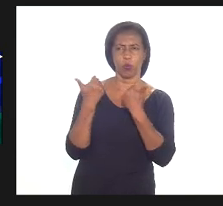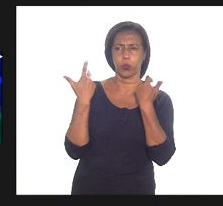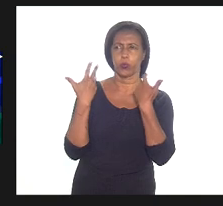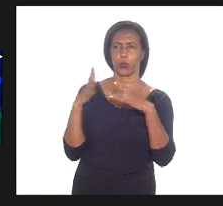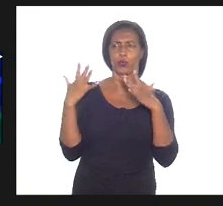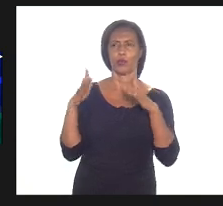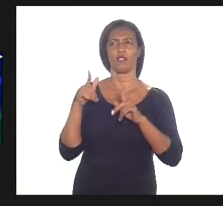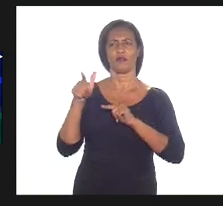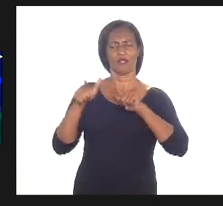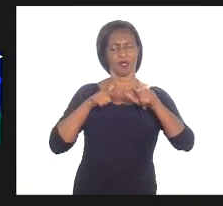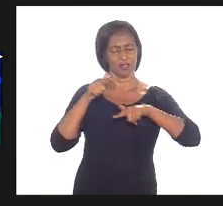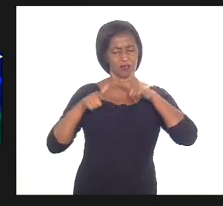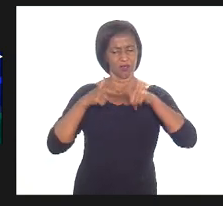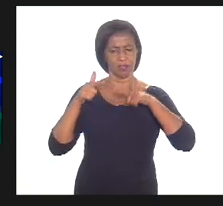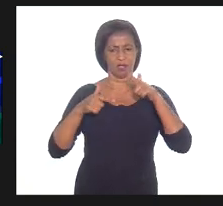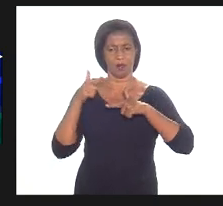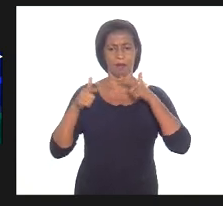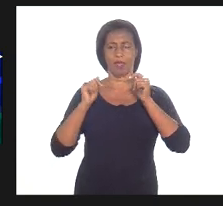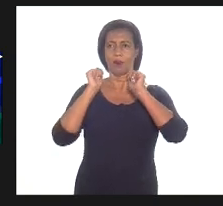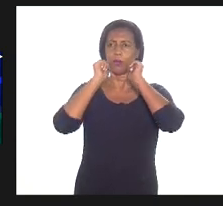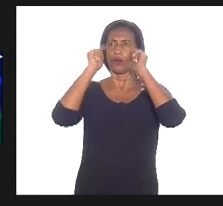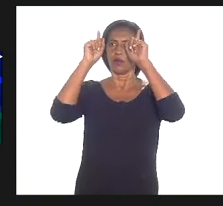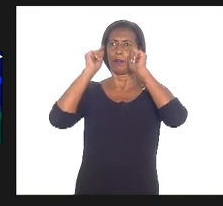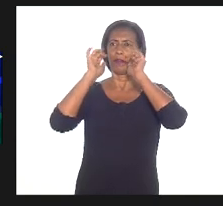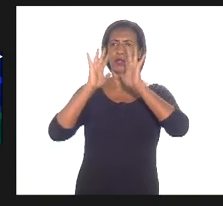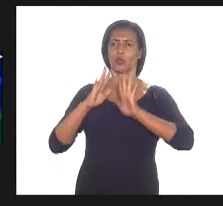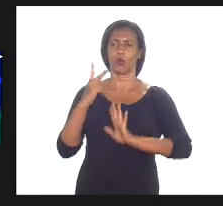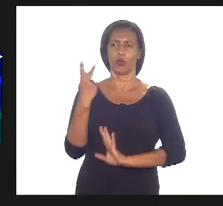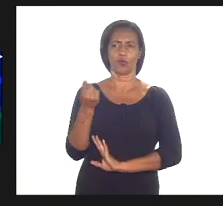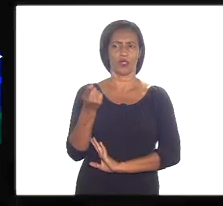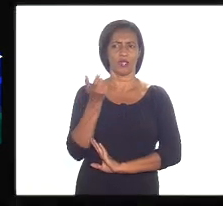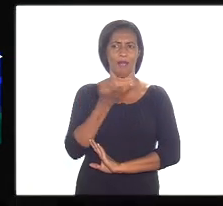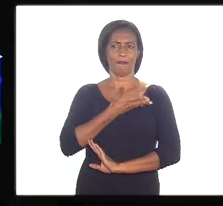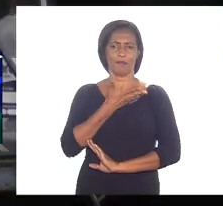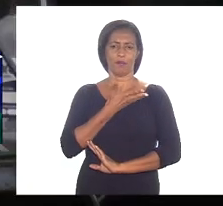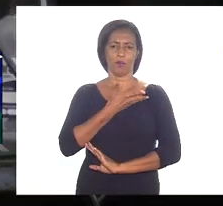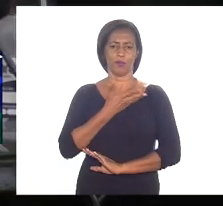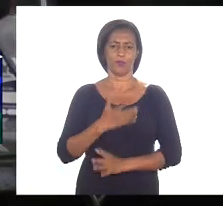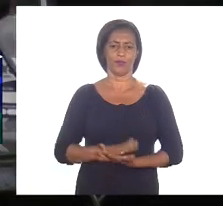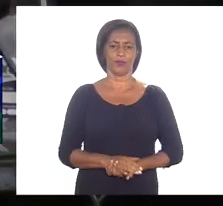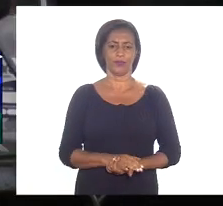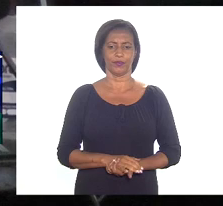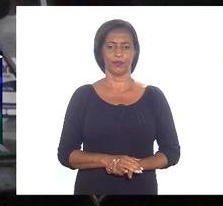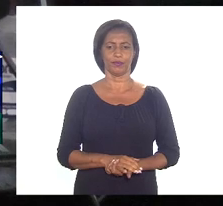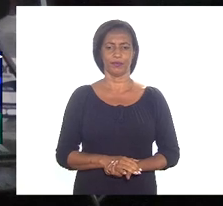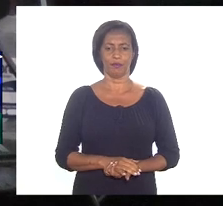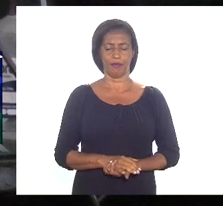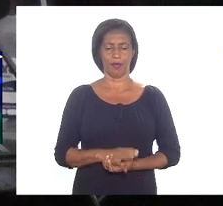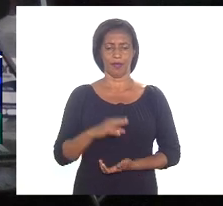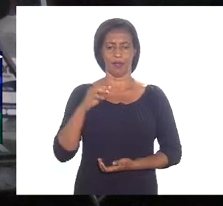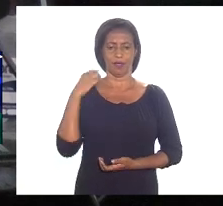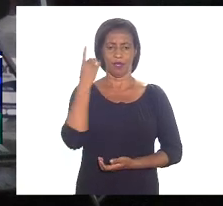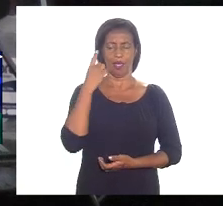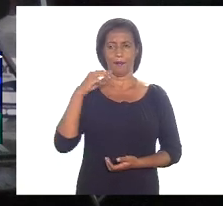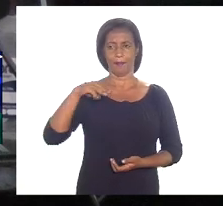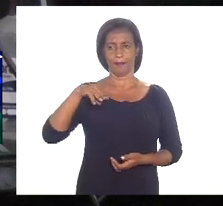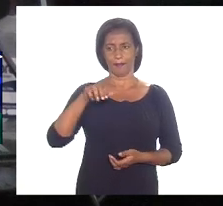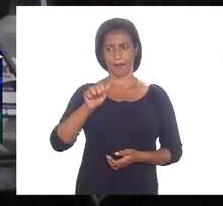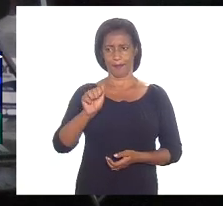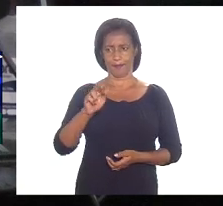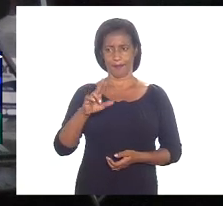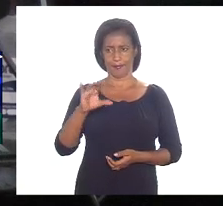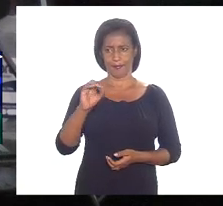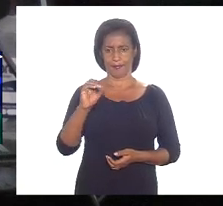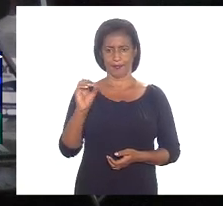magnífico junto com Noel e que Deus abençoe os dois ser um amigo obrigado Deputado Marcos Abrahão o